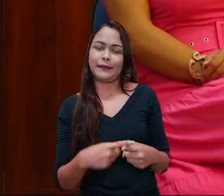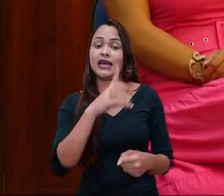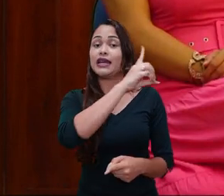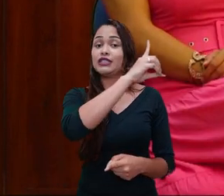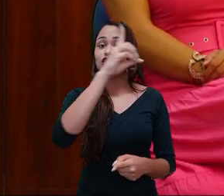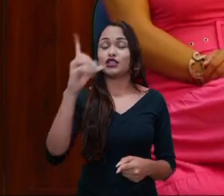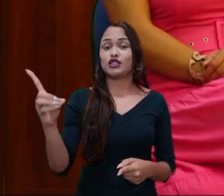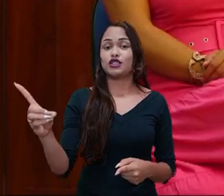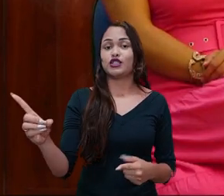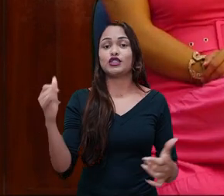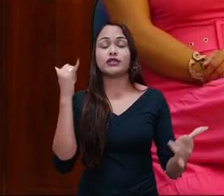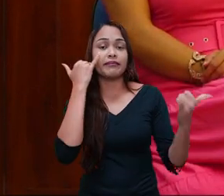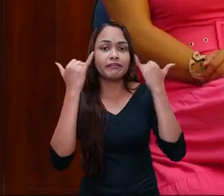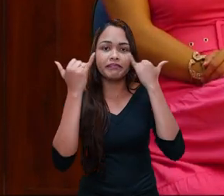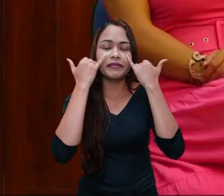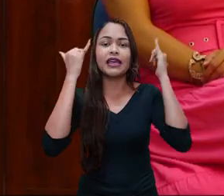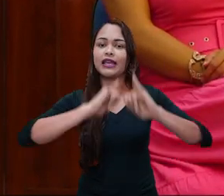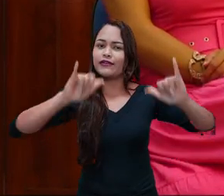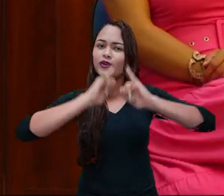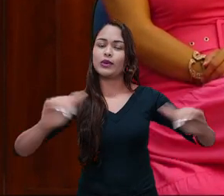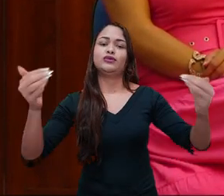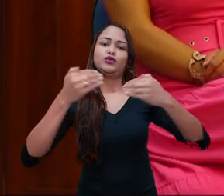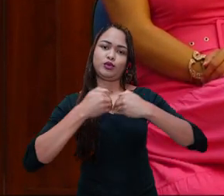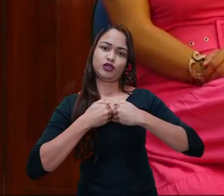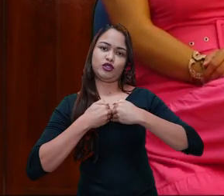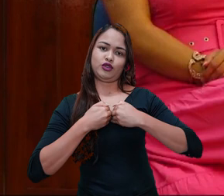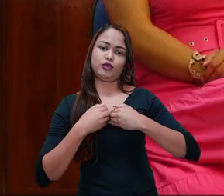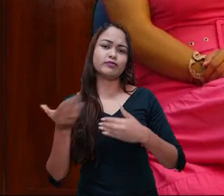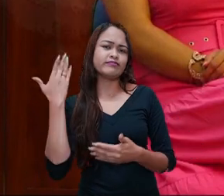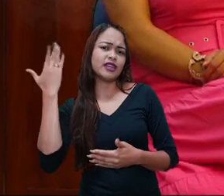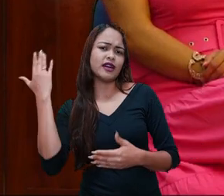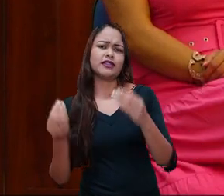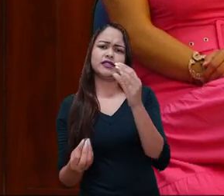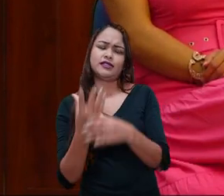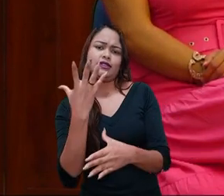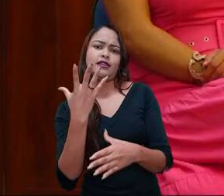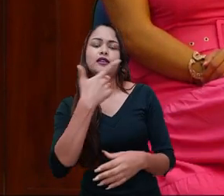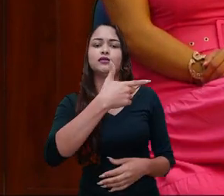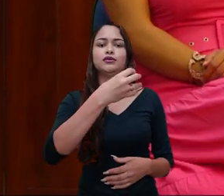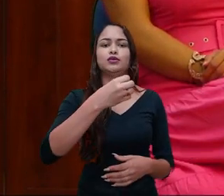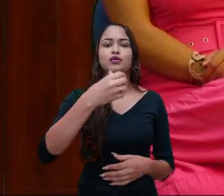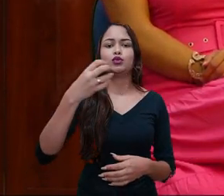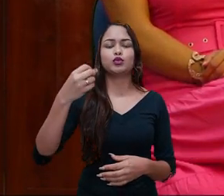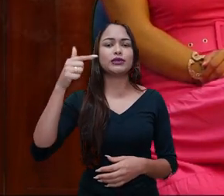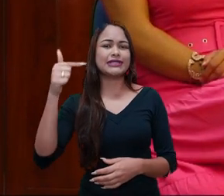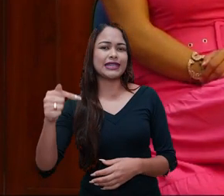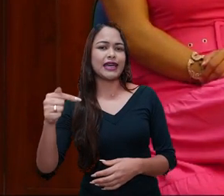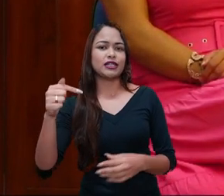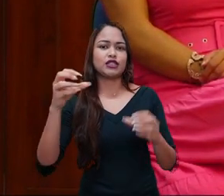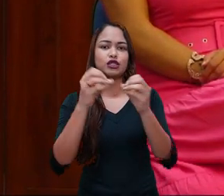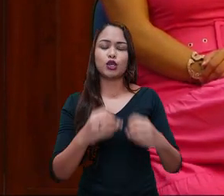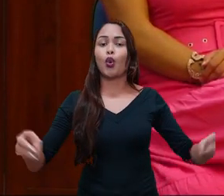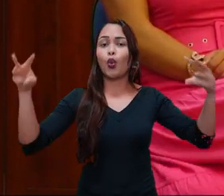da conscientização do autismo. E esse dia foi criado em 2007 pela ONU. Ele